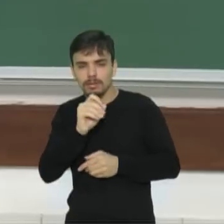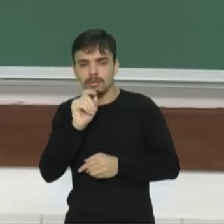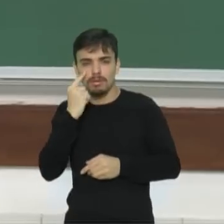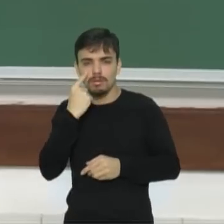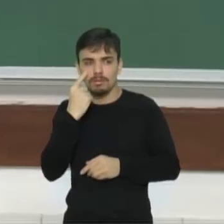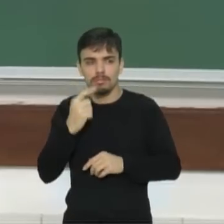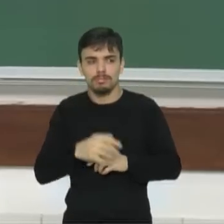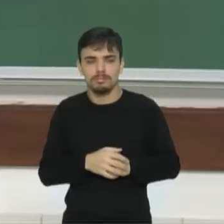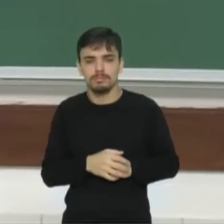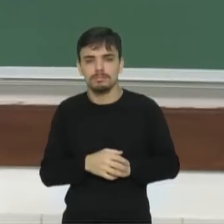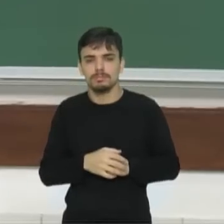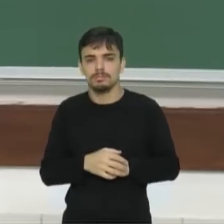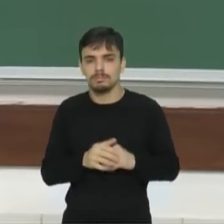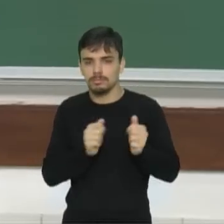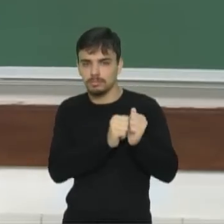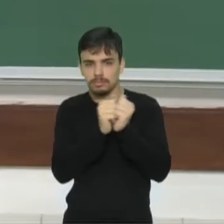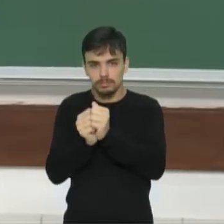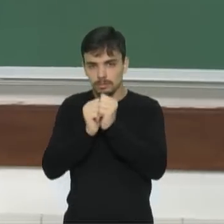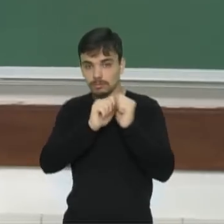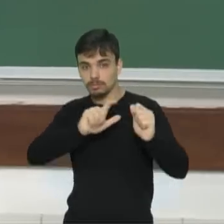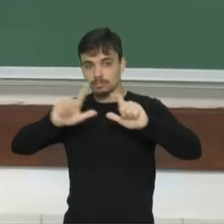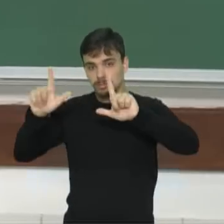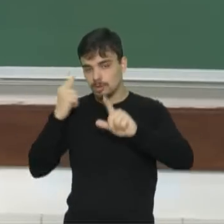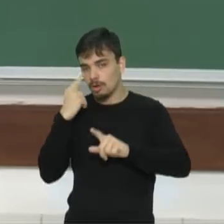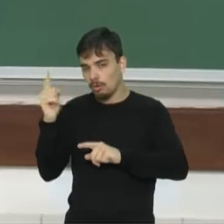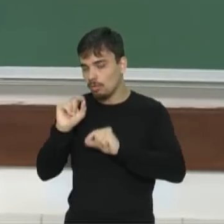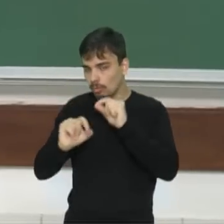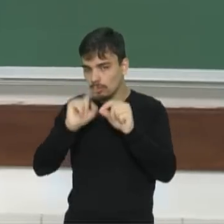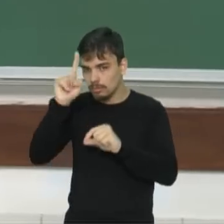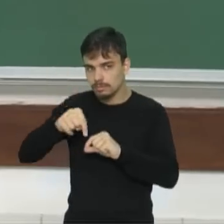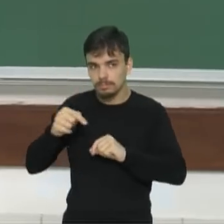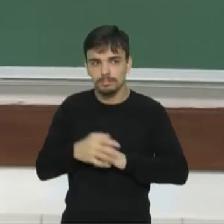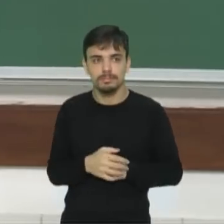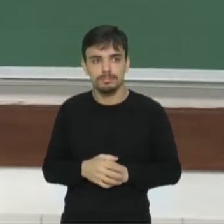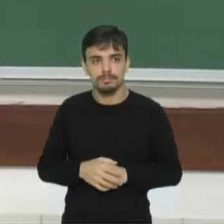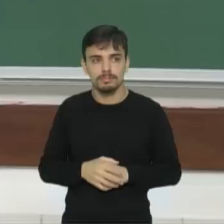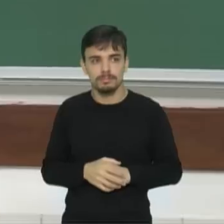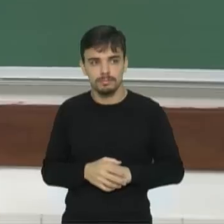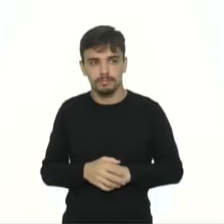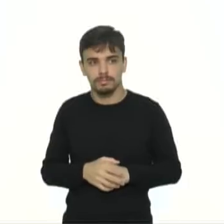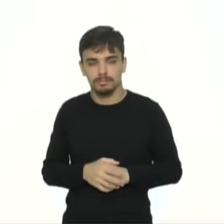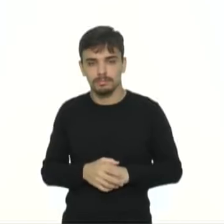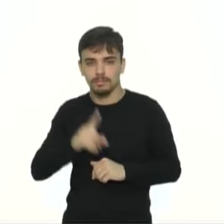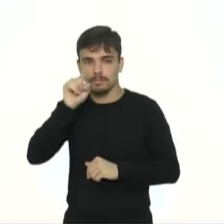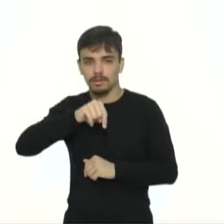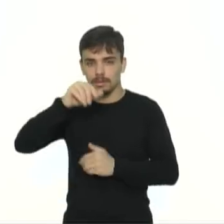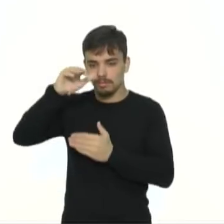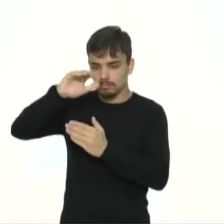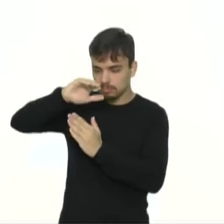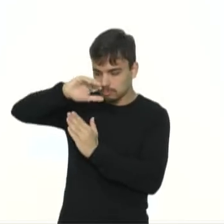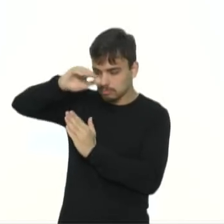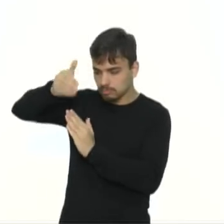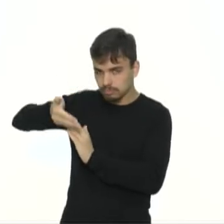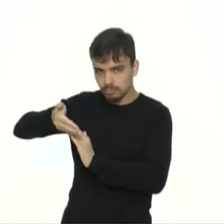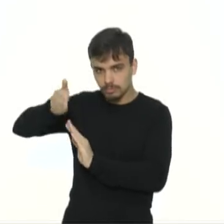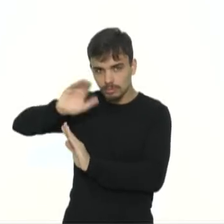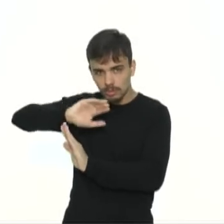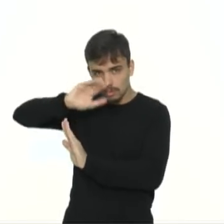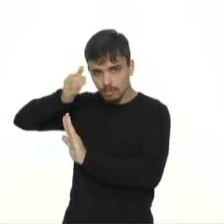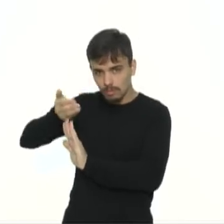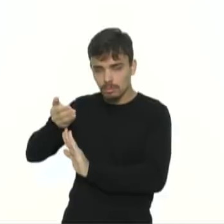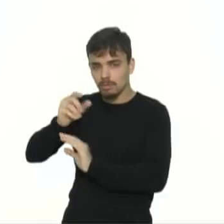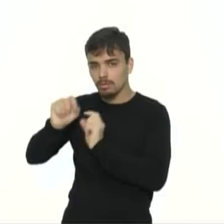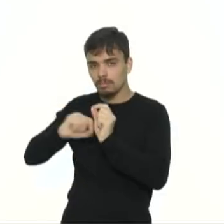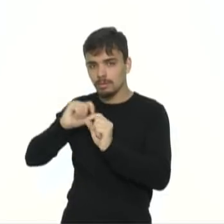ele é? Acompanhe aqui na tela do nosso monitor. Ele é um espelho esférico. Então, imagine